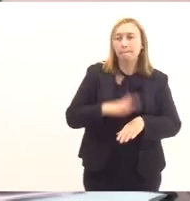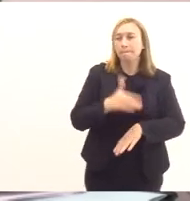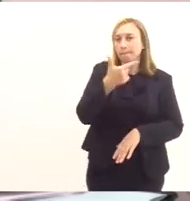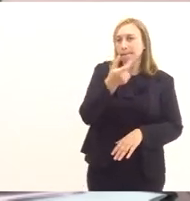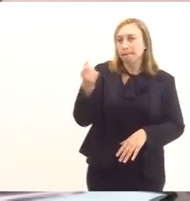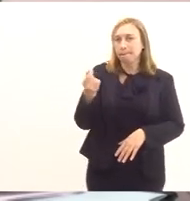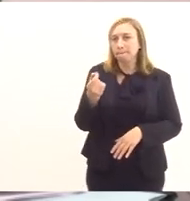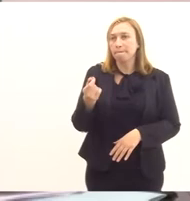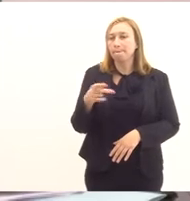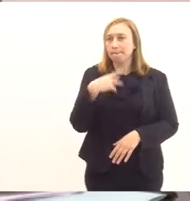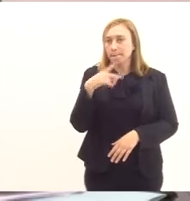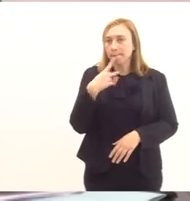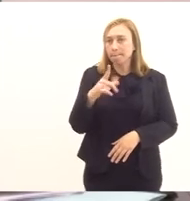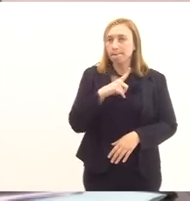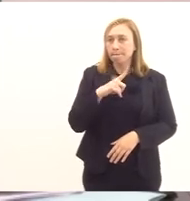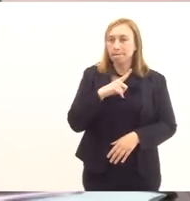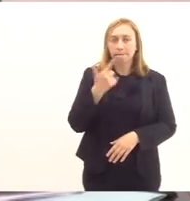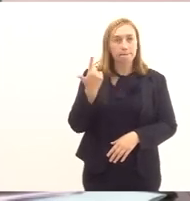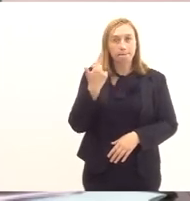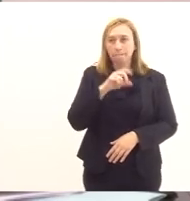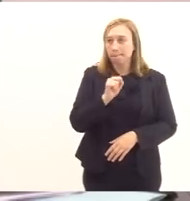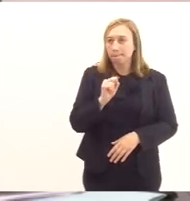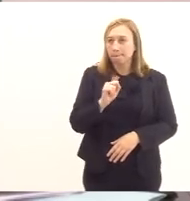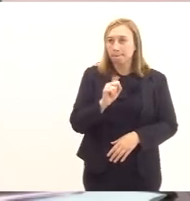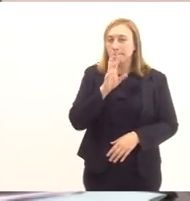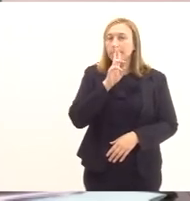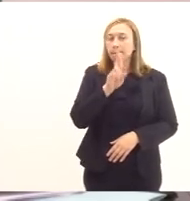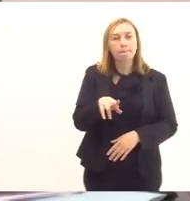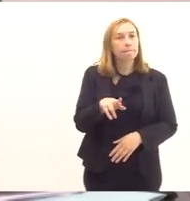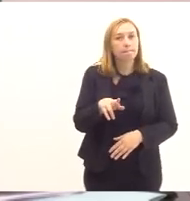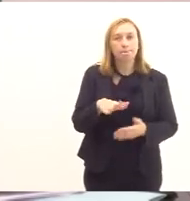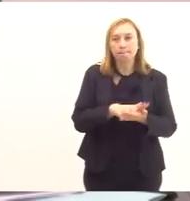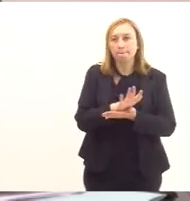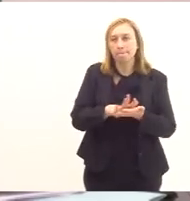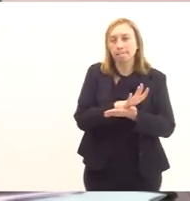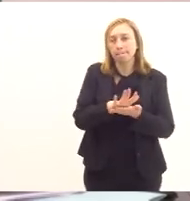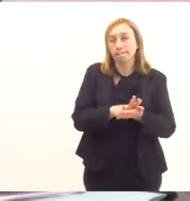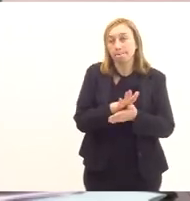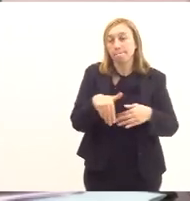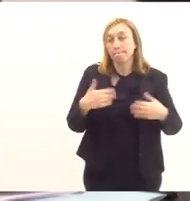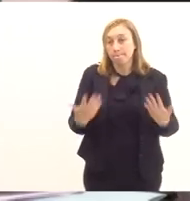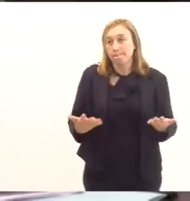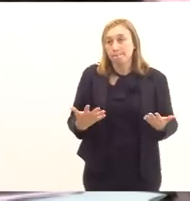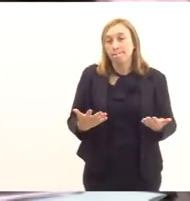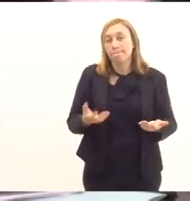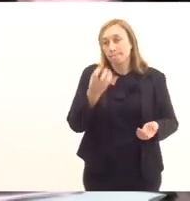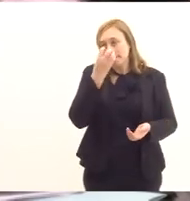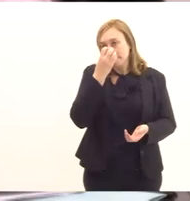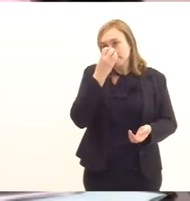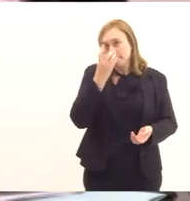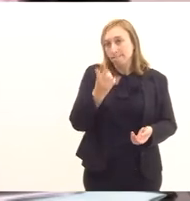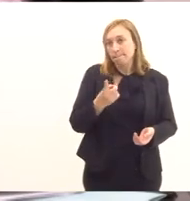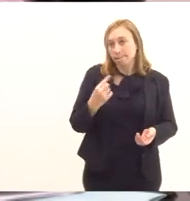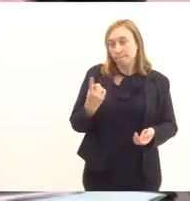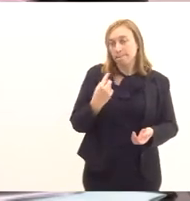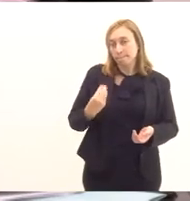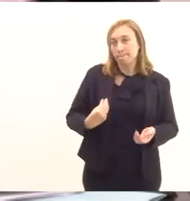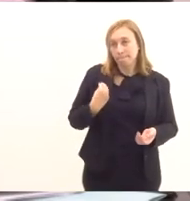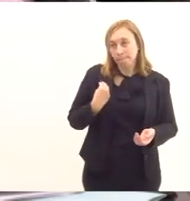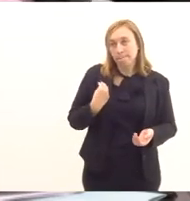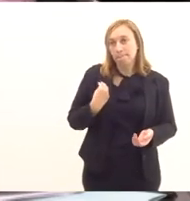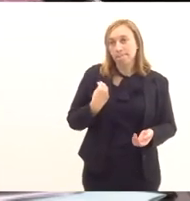200 que ele falou que tinha Originalmente não consegue dar conta de responder esse aqui é o Ofício seja é um deboche da vida das pessoas